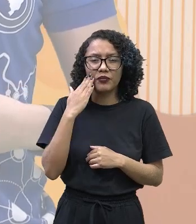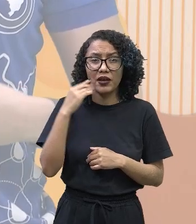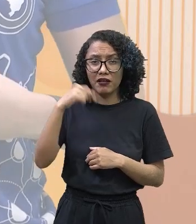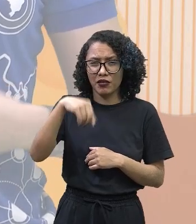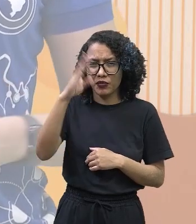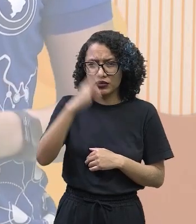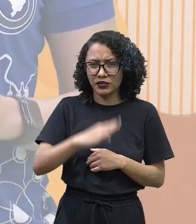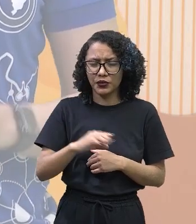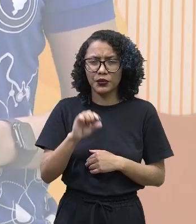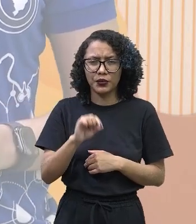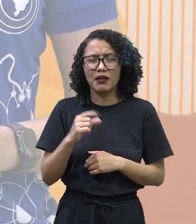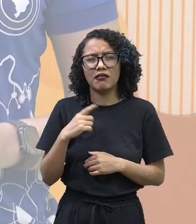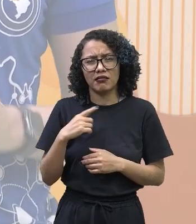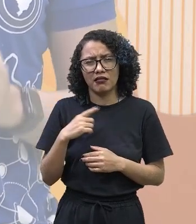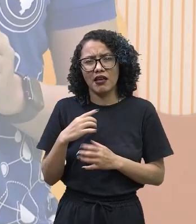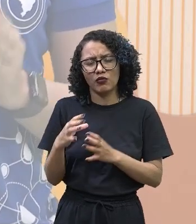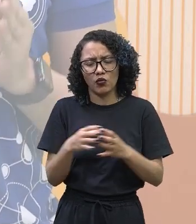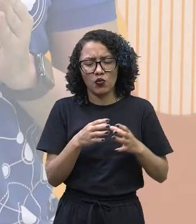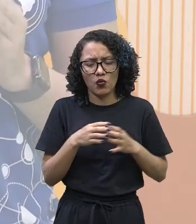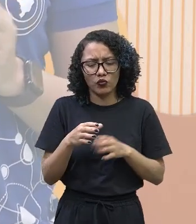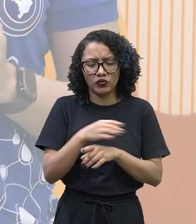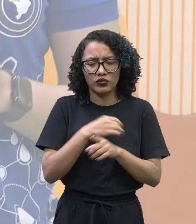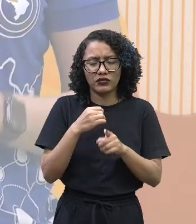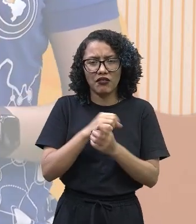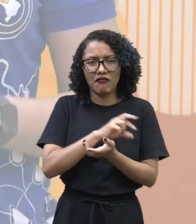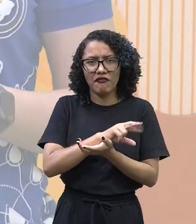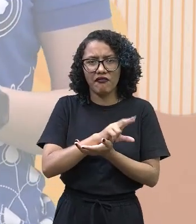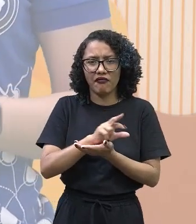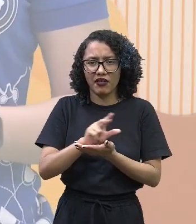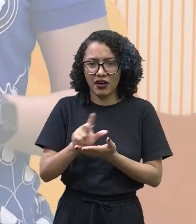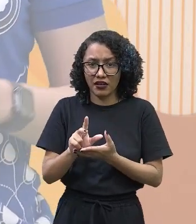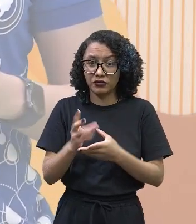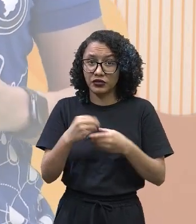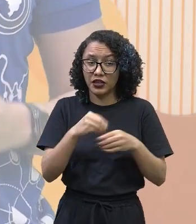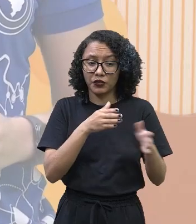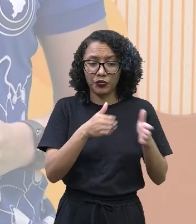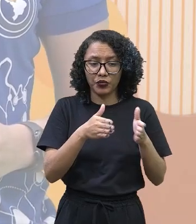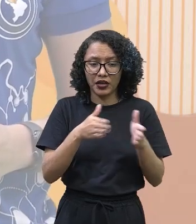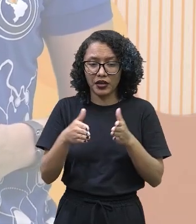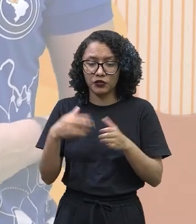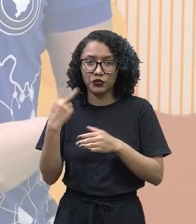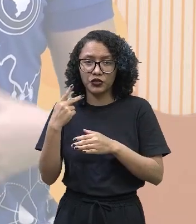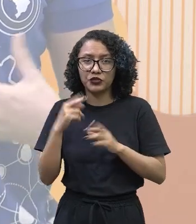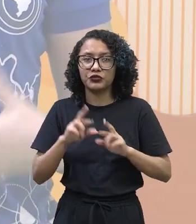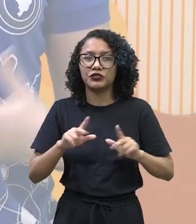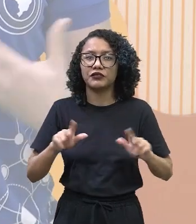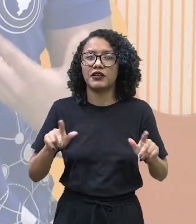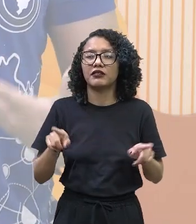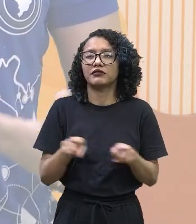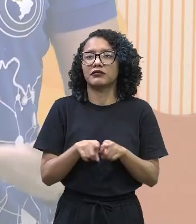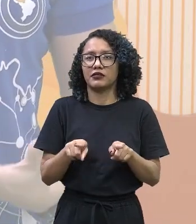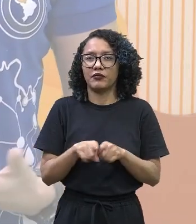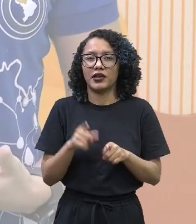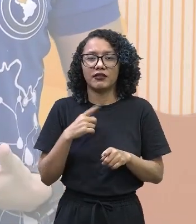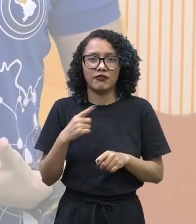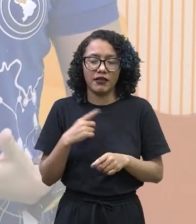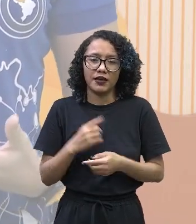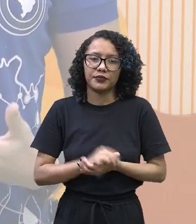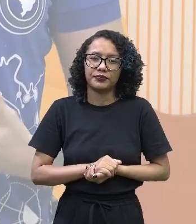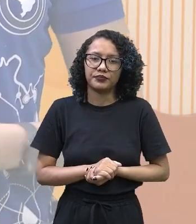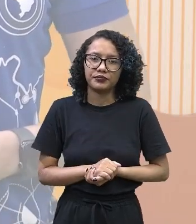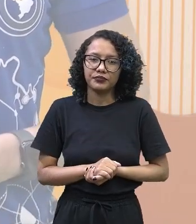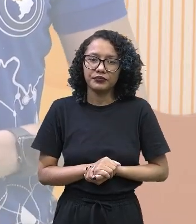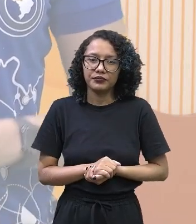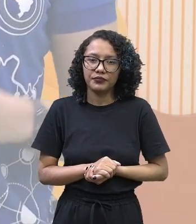gente vai ver movimentos sociais em diferentes períodos políticos. E a gente já inicia,